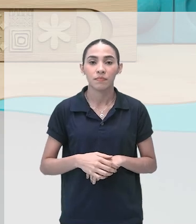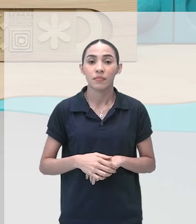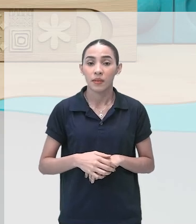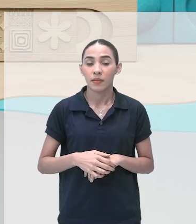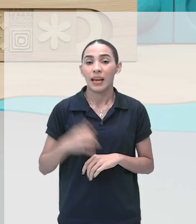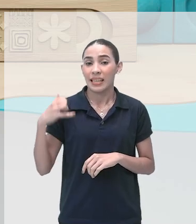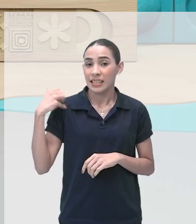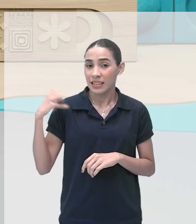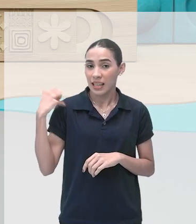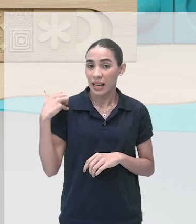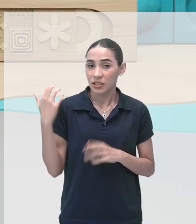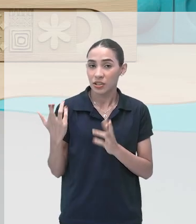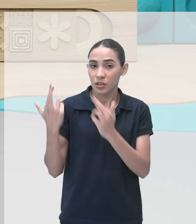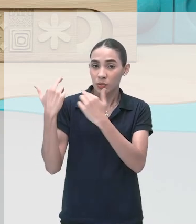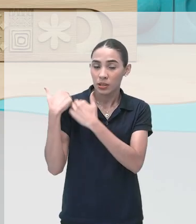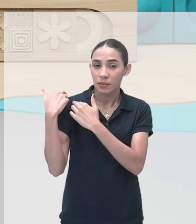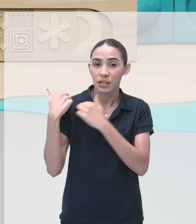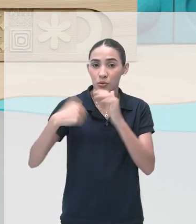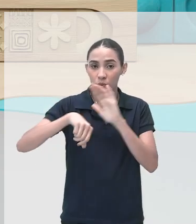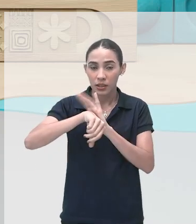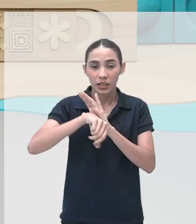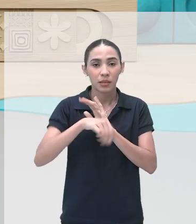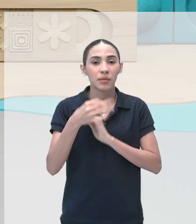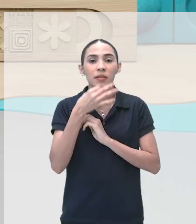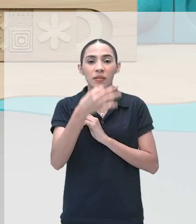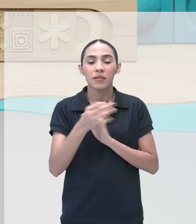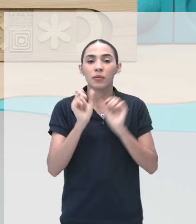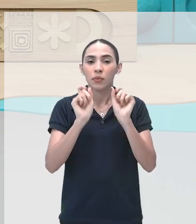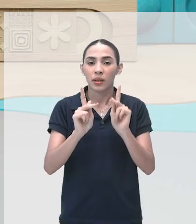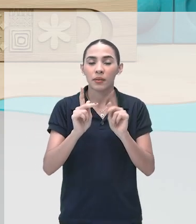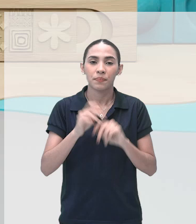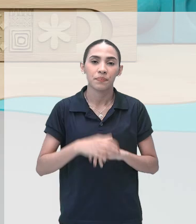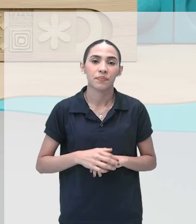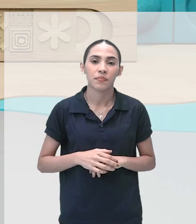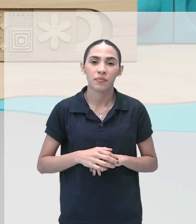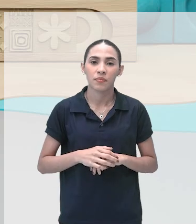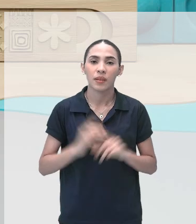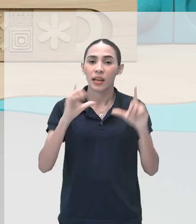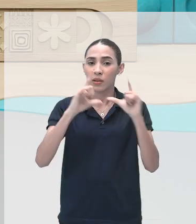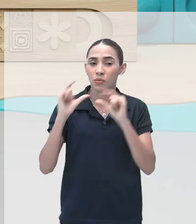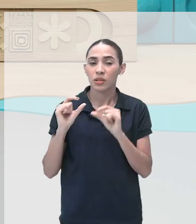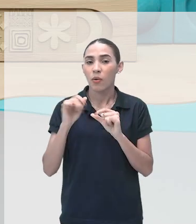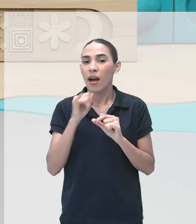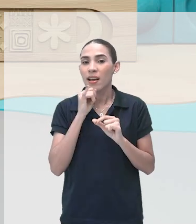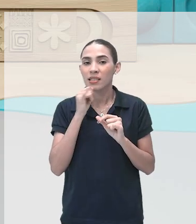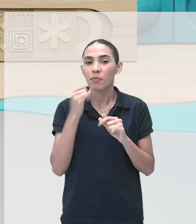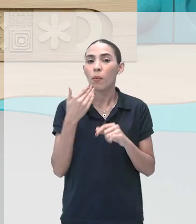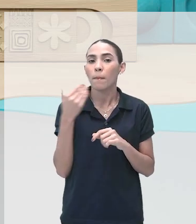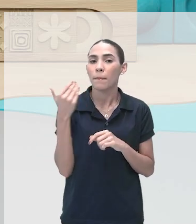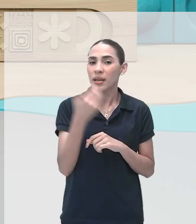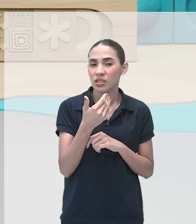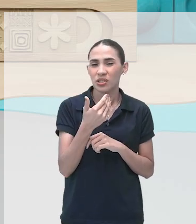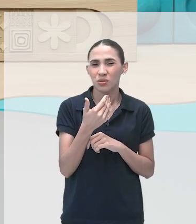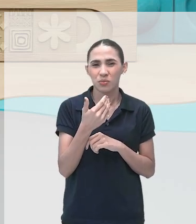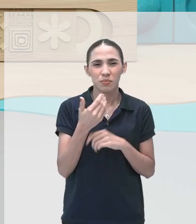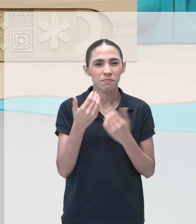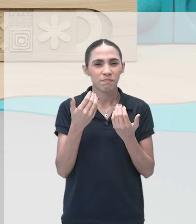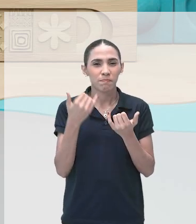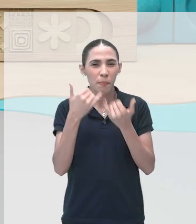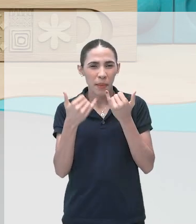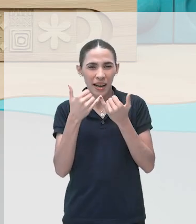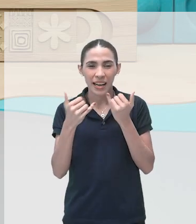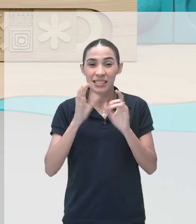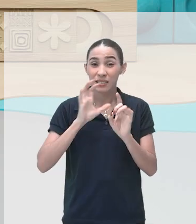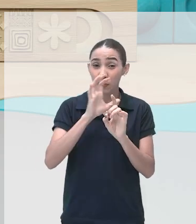maioridade penal, ele afirma aqui que essa redução seria uma providência, certo? Observe que essas